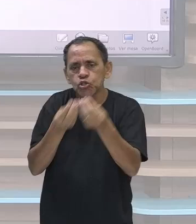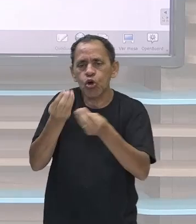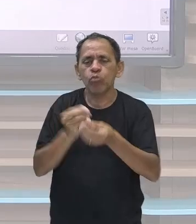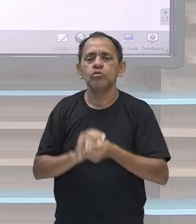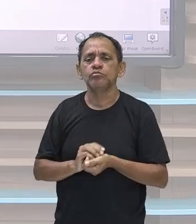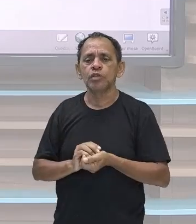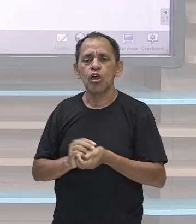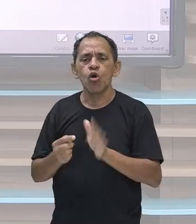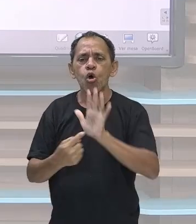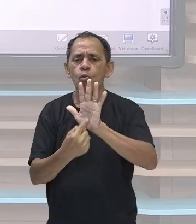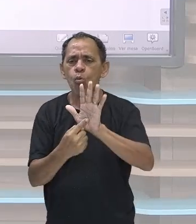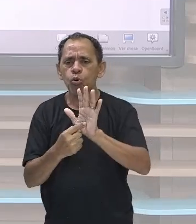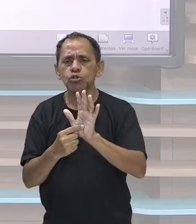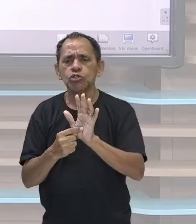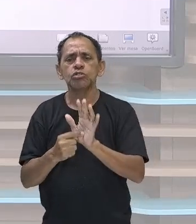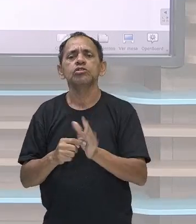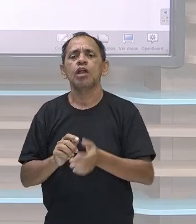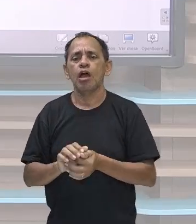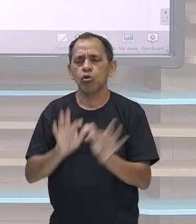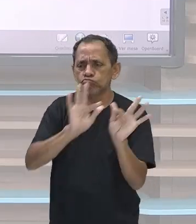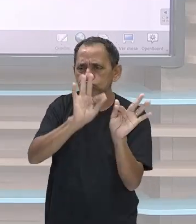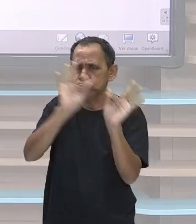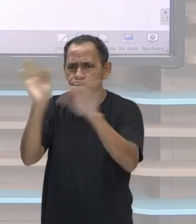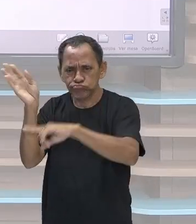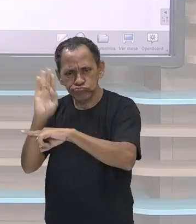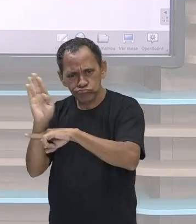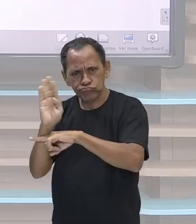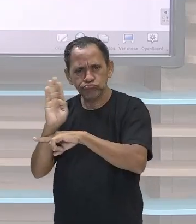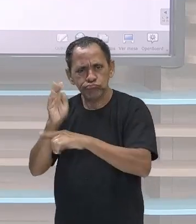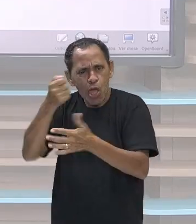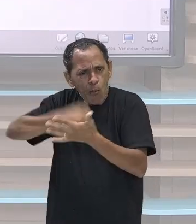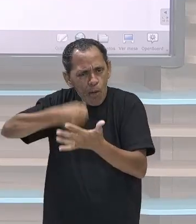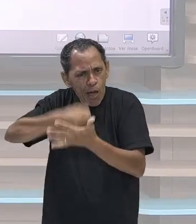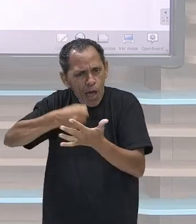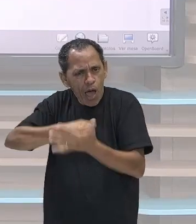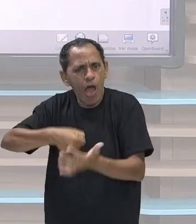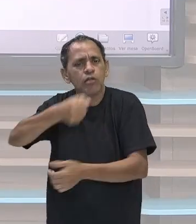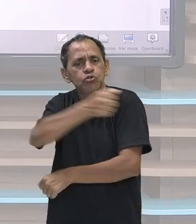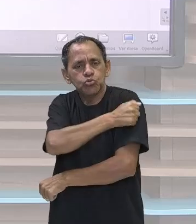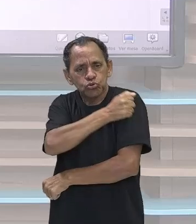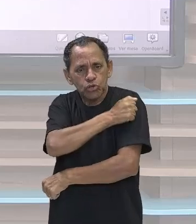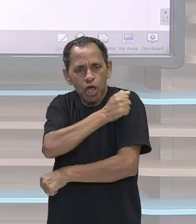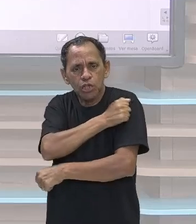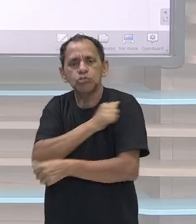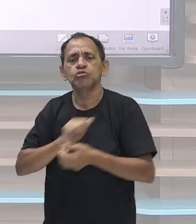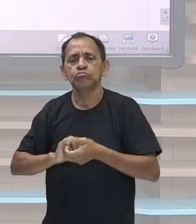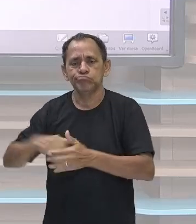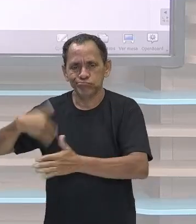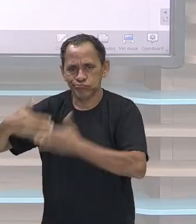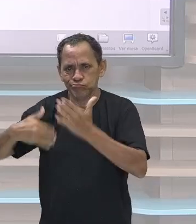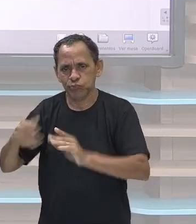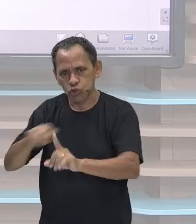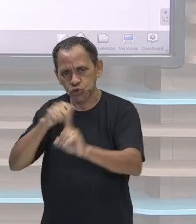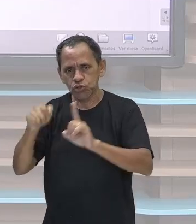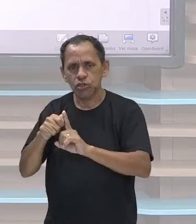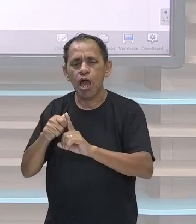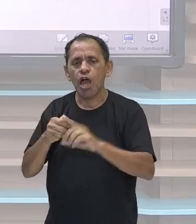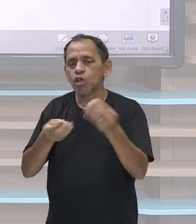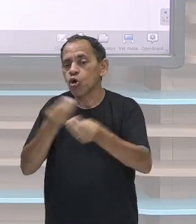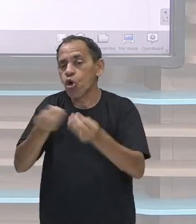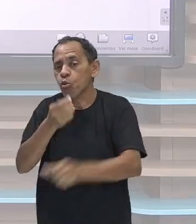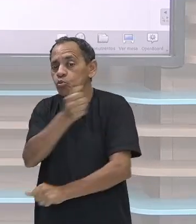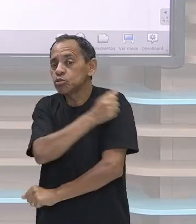dessa construção, dessa luta dos movimentos sociais, né? E o quanto os estudantes fizeram parte, né,